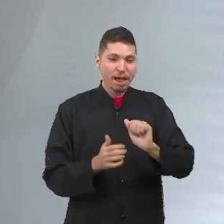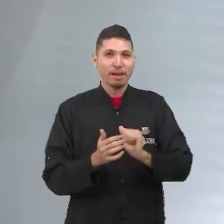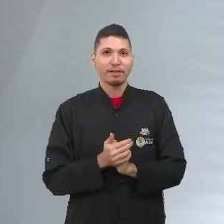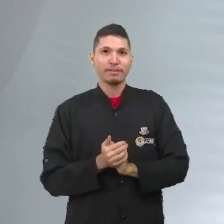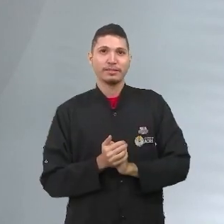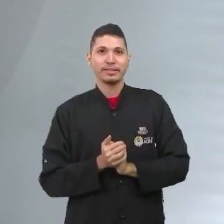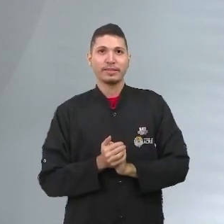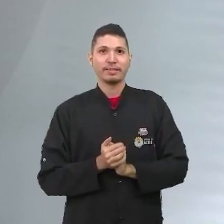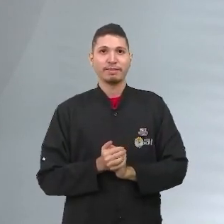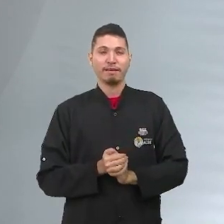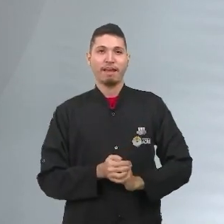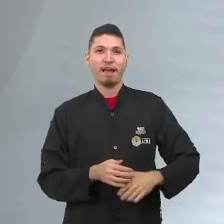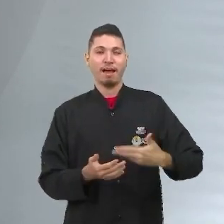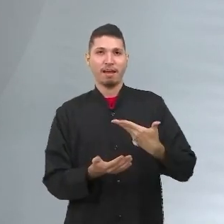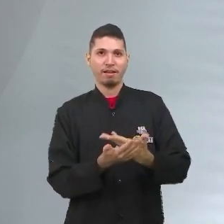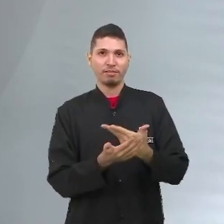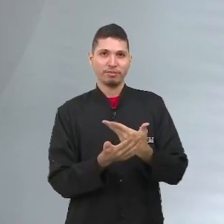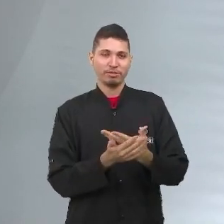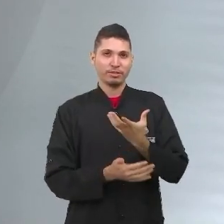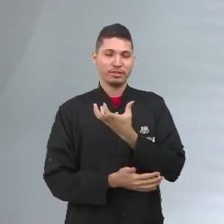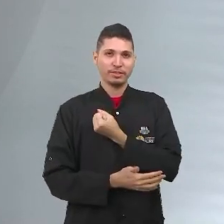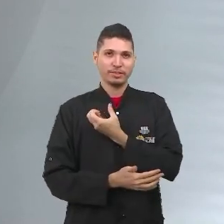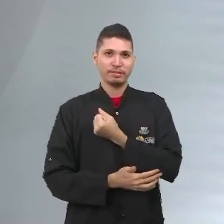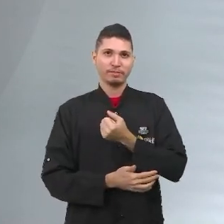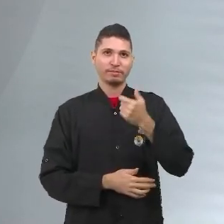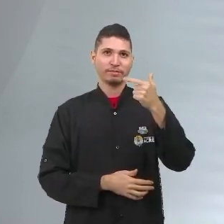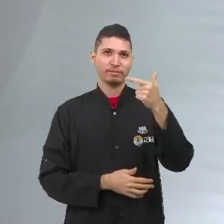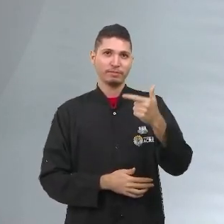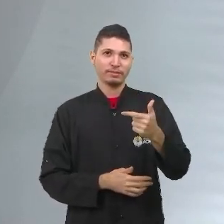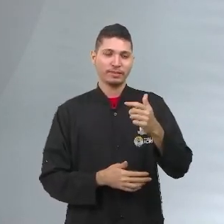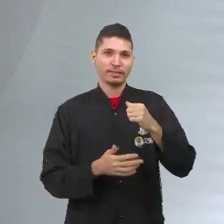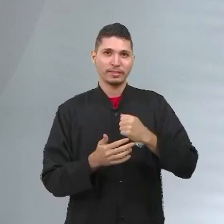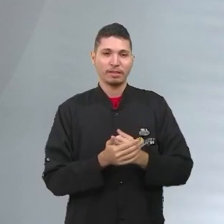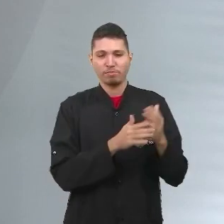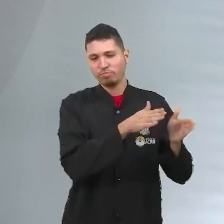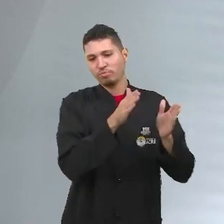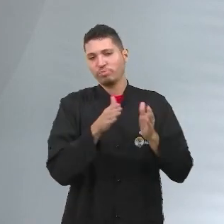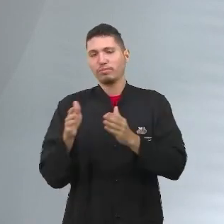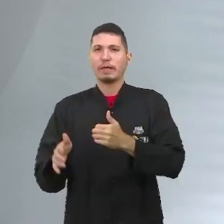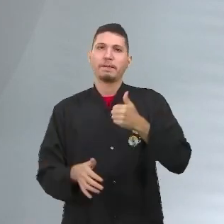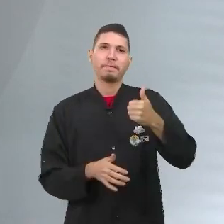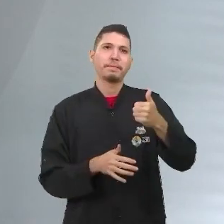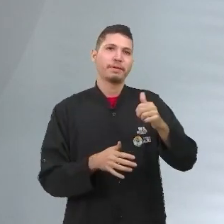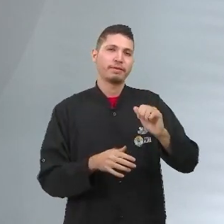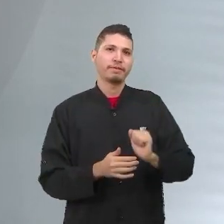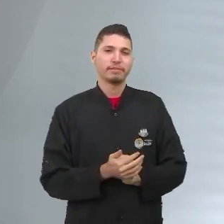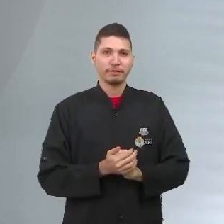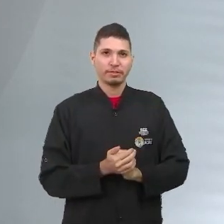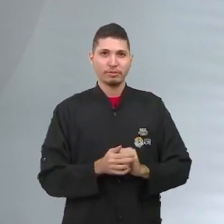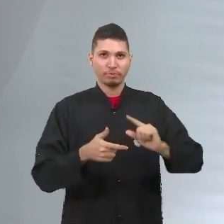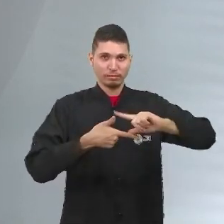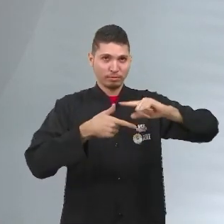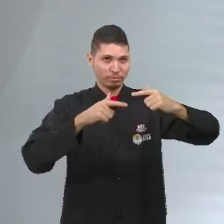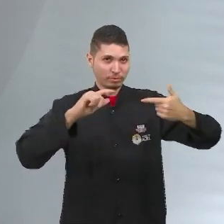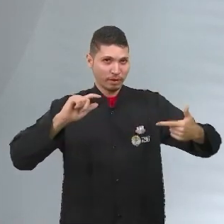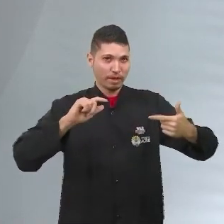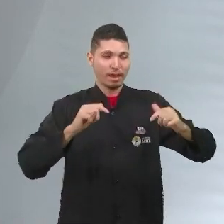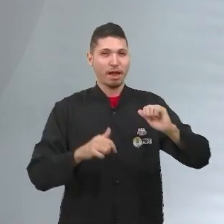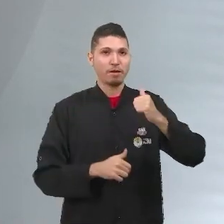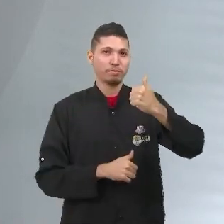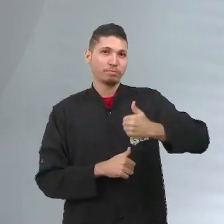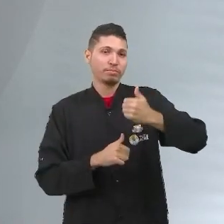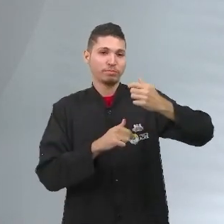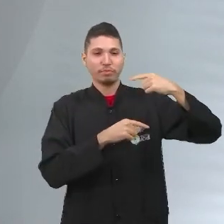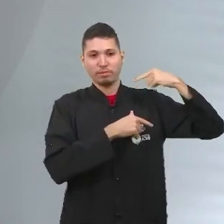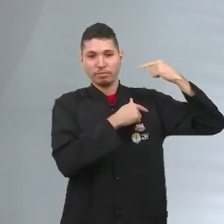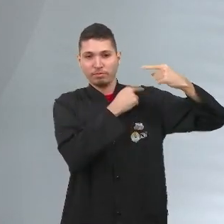para a aula de número 2, que trata-se justamente da primeira fase do modernismo, ou a primeira geração, ou